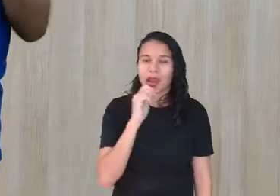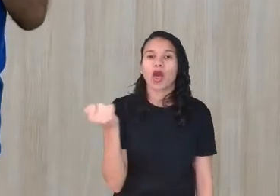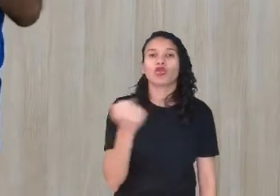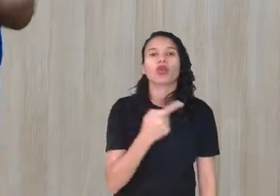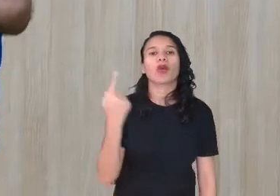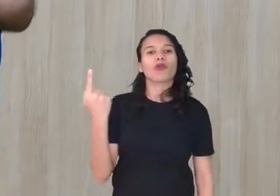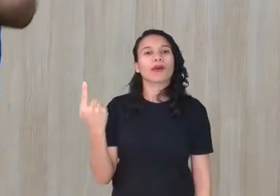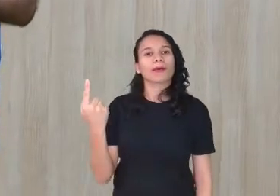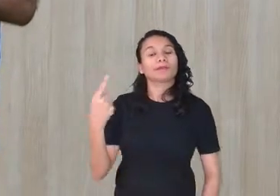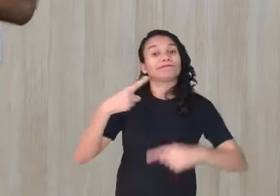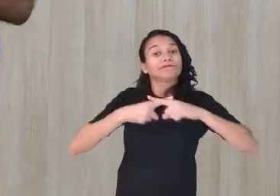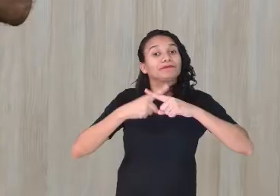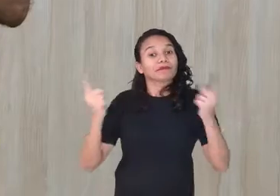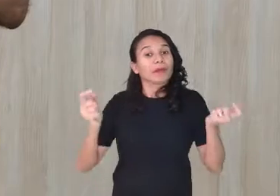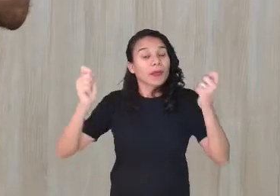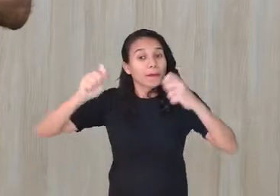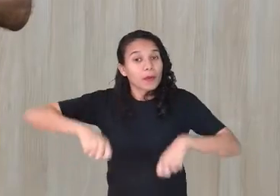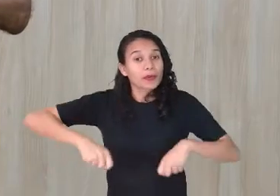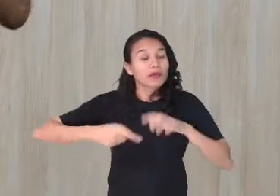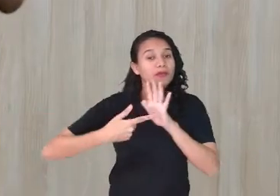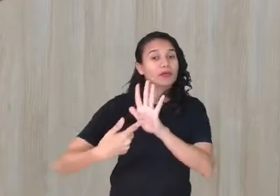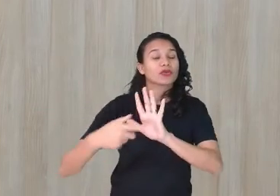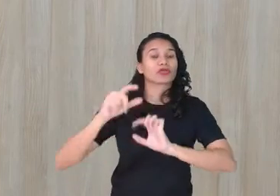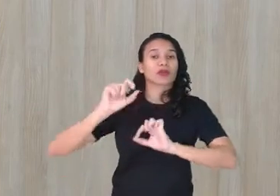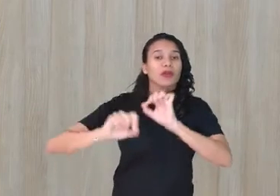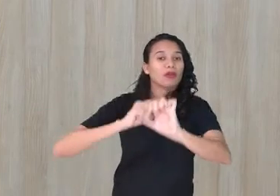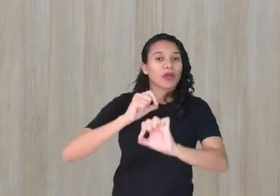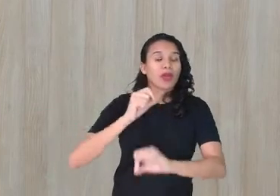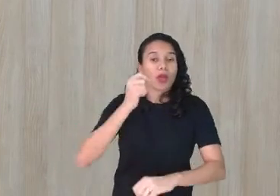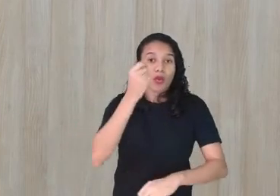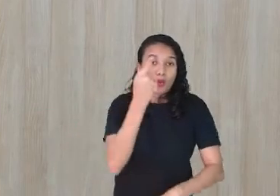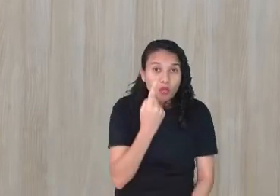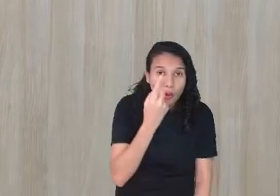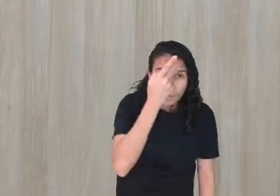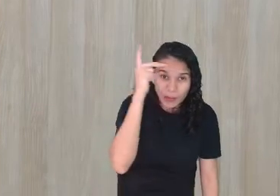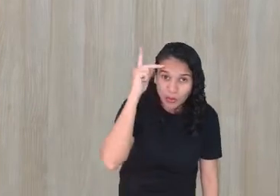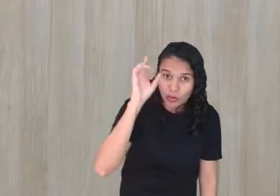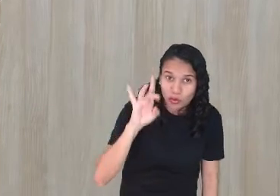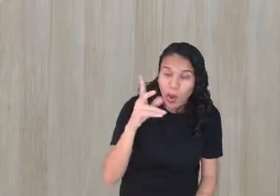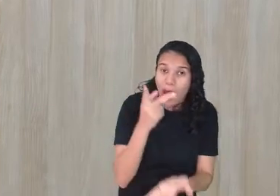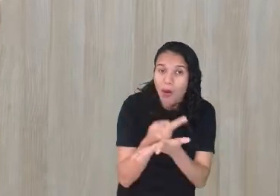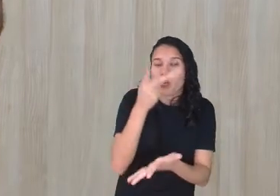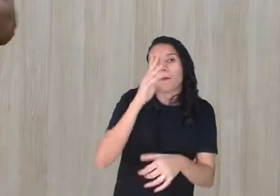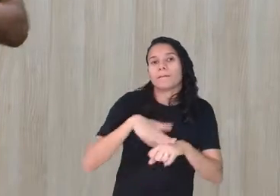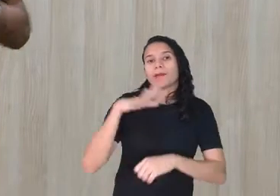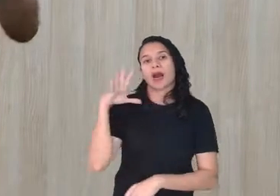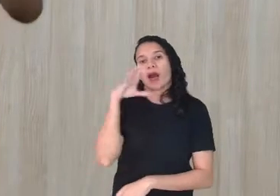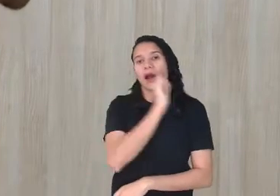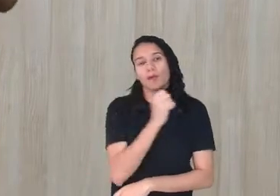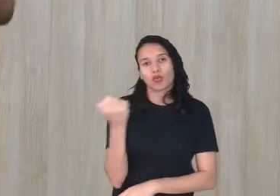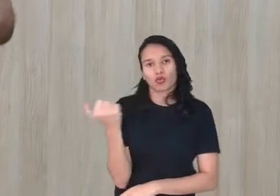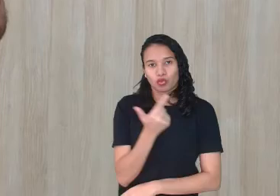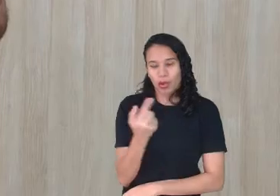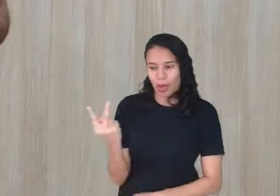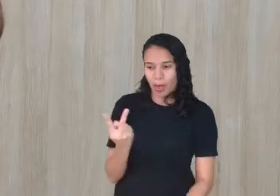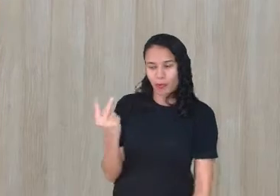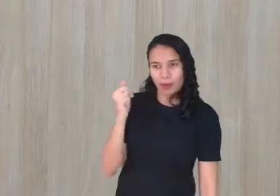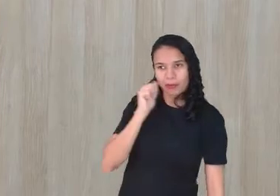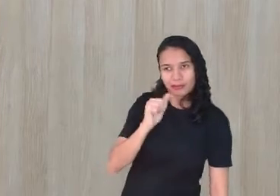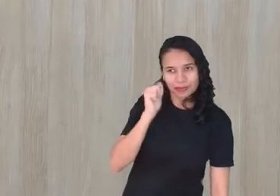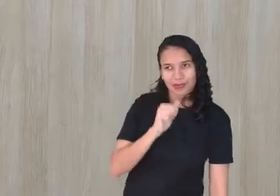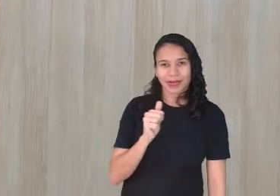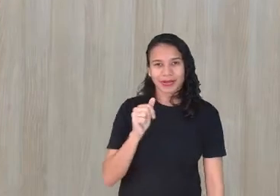só. Embora possa ser que essa uma só aconteça mais rápido do que nas duas meninas.